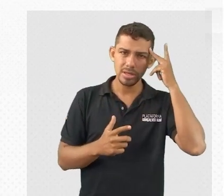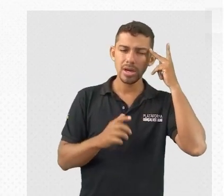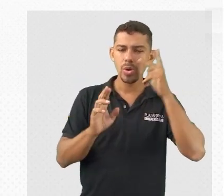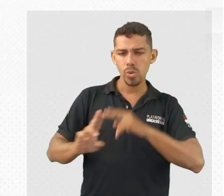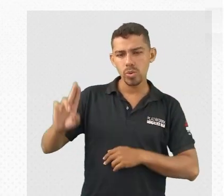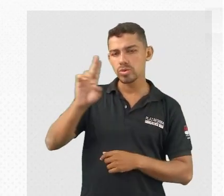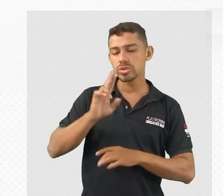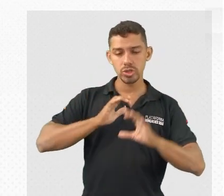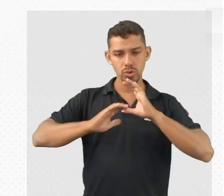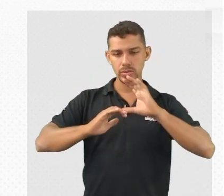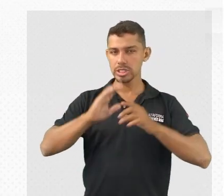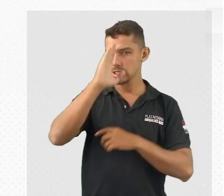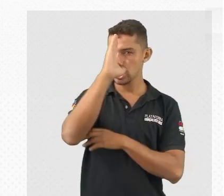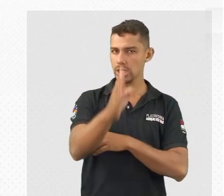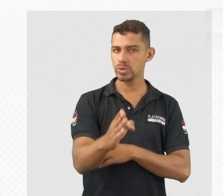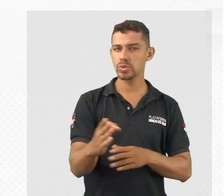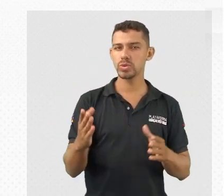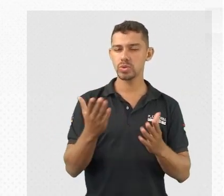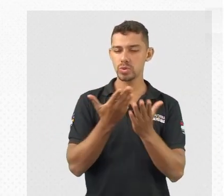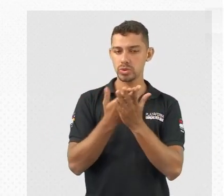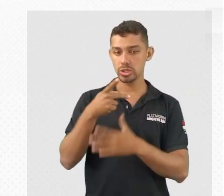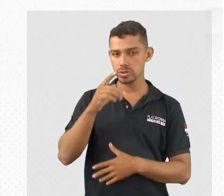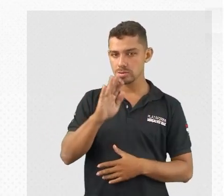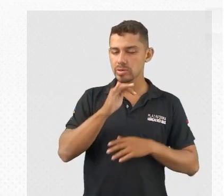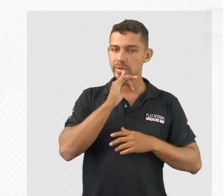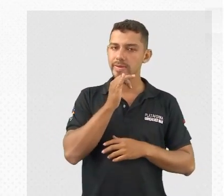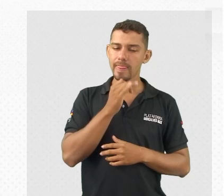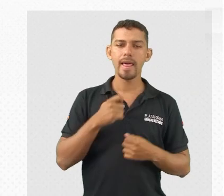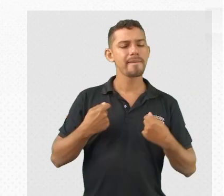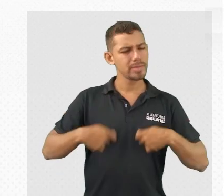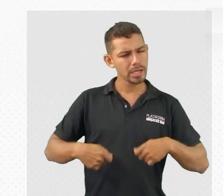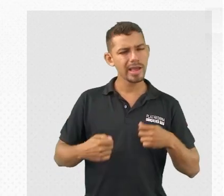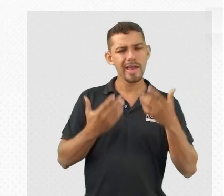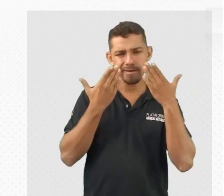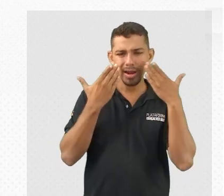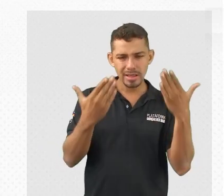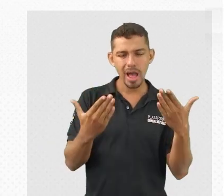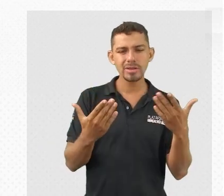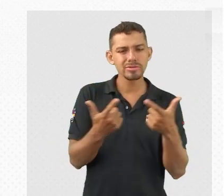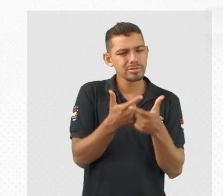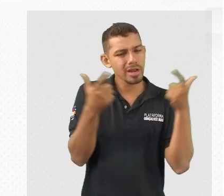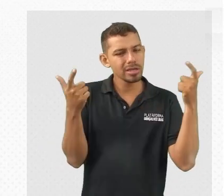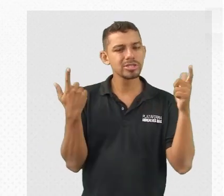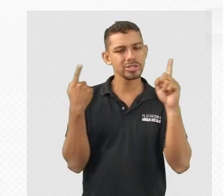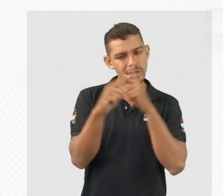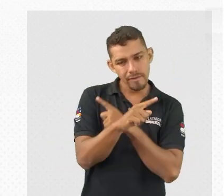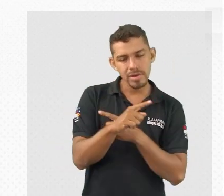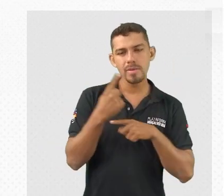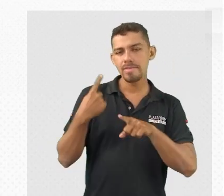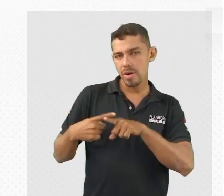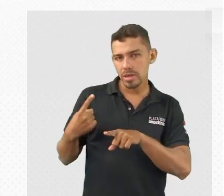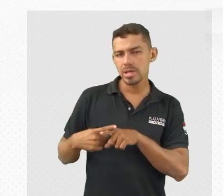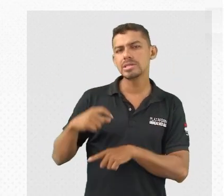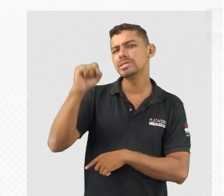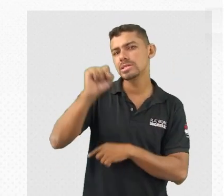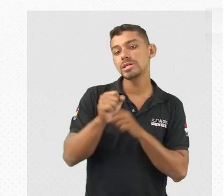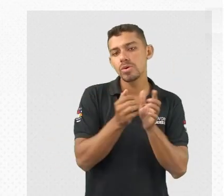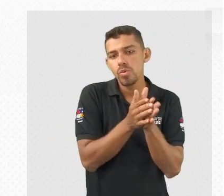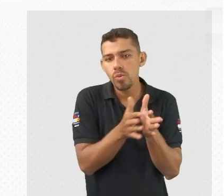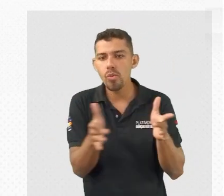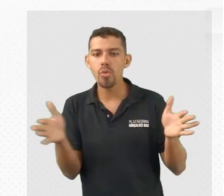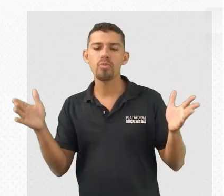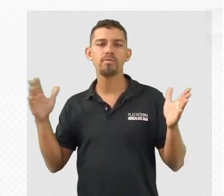se comunicam diretamente com os seus públicos. E aí a gente tem enfrentado grandes desafios, porque se em um dado momento